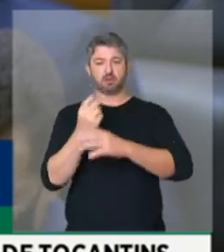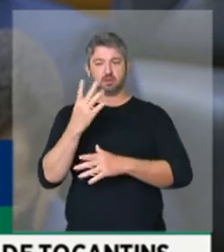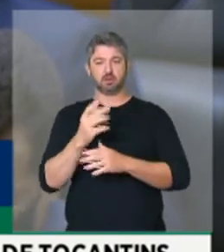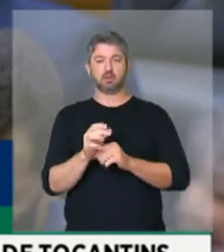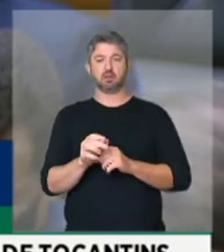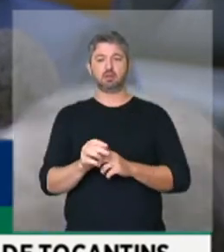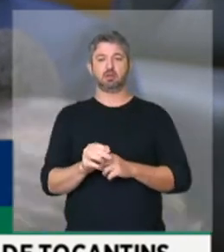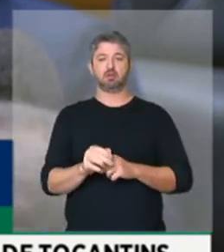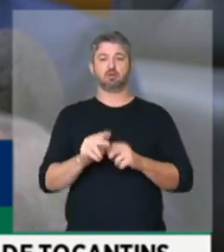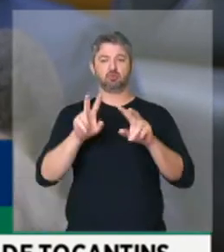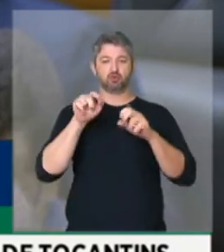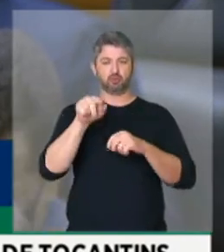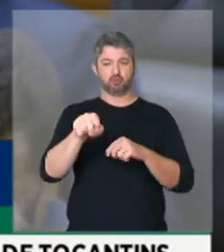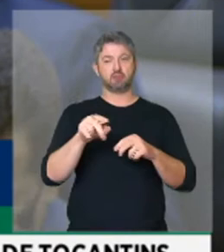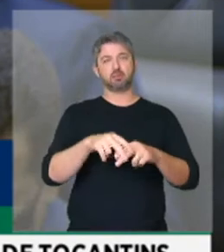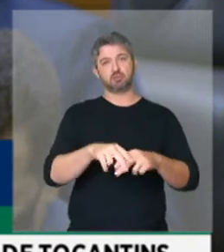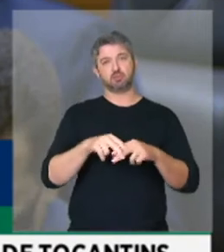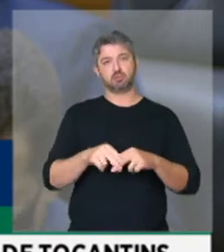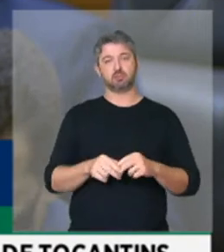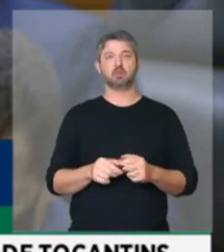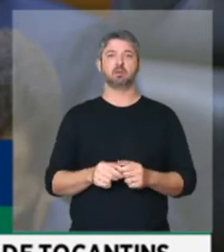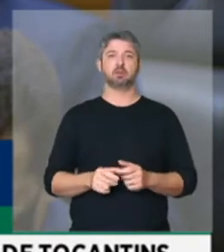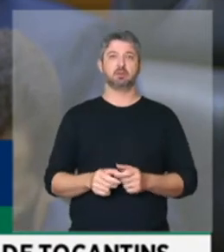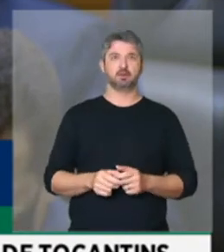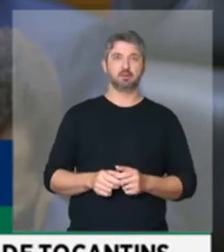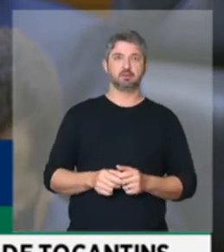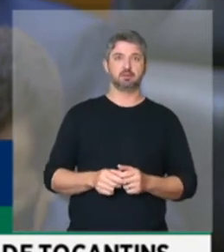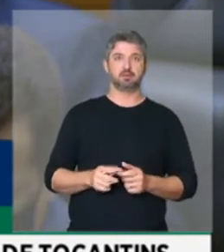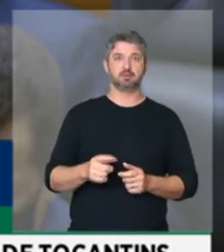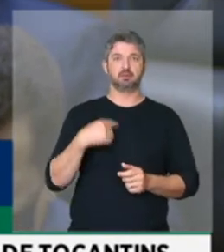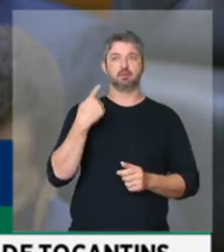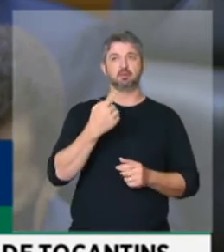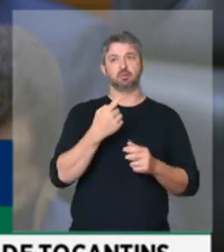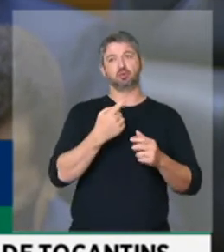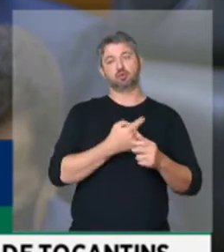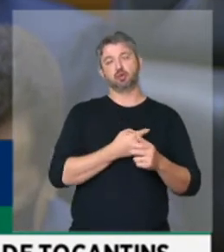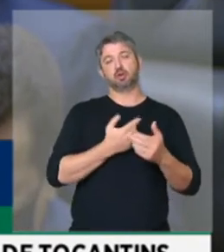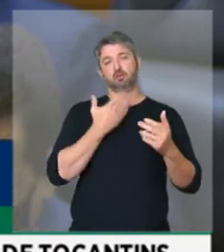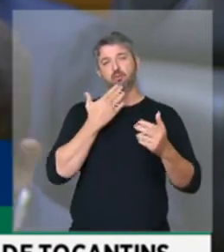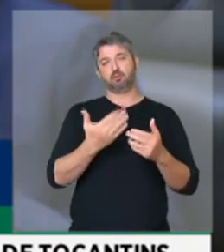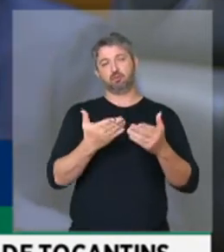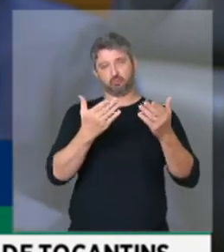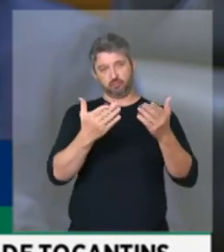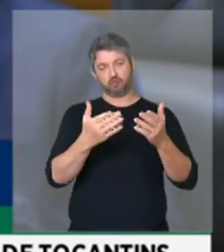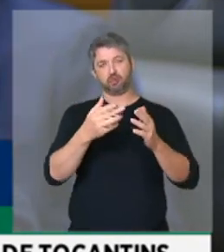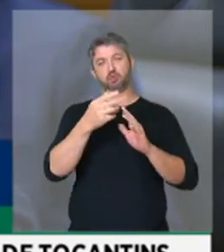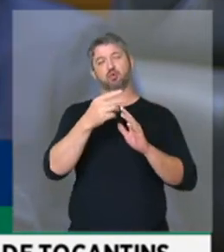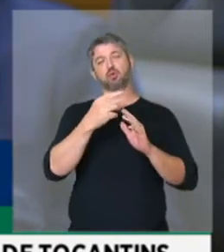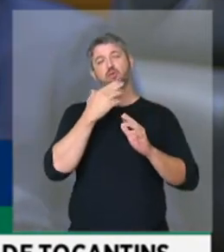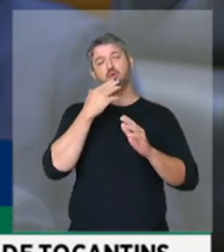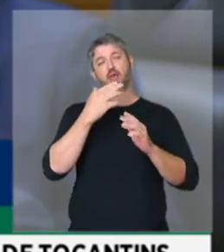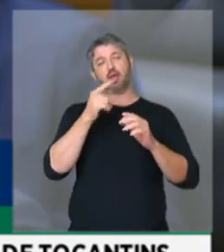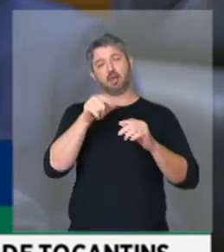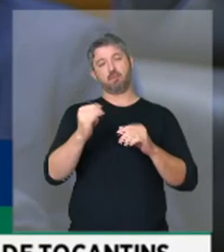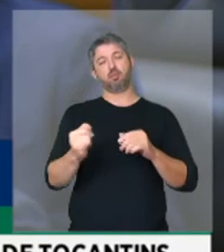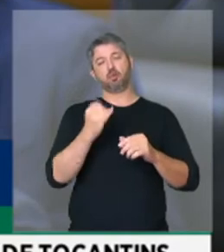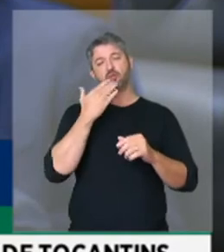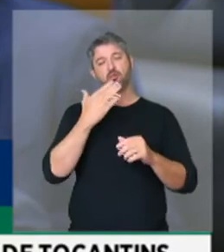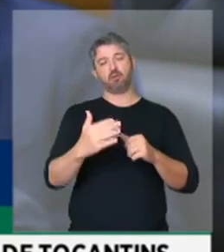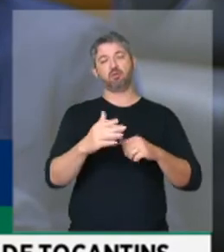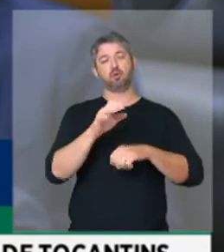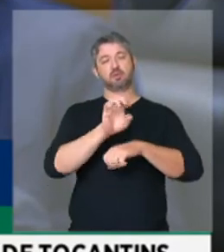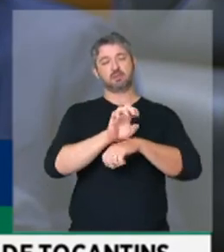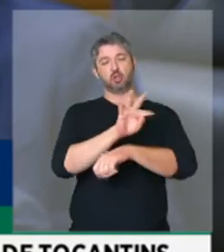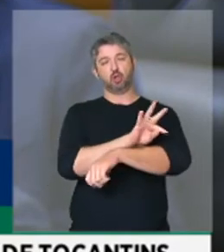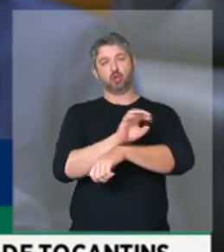essa questão. Por isso, essa emenda constitucional é importante para o Tocantins, para as pessoas que ali trabalham e constituíram o estado,